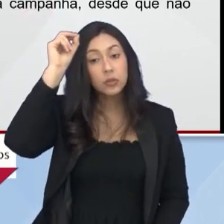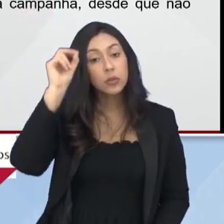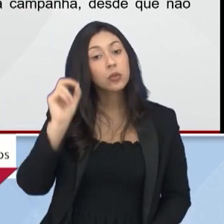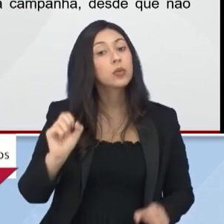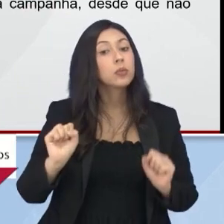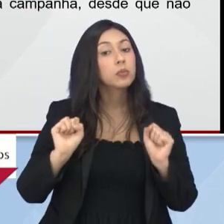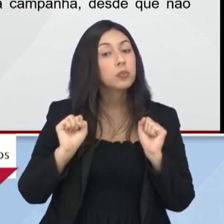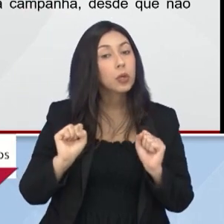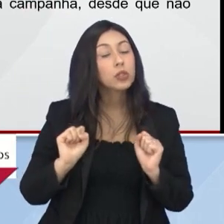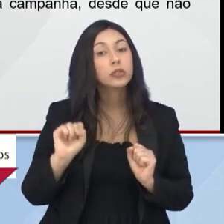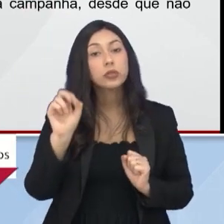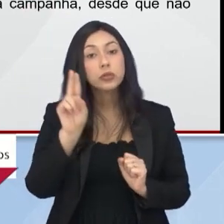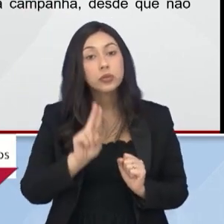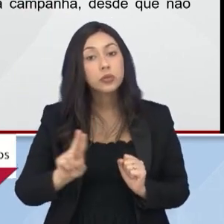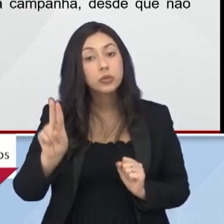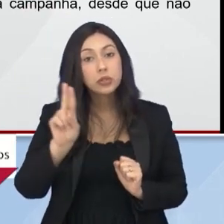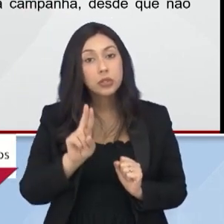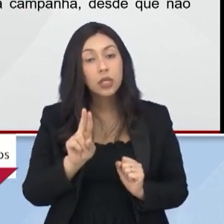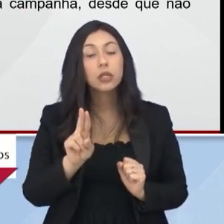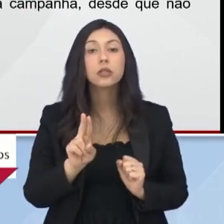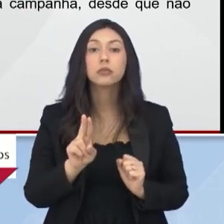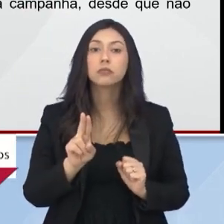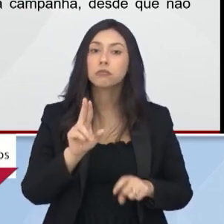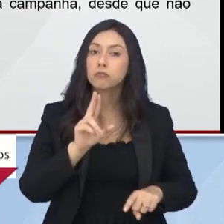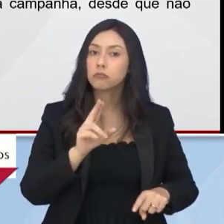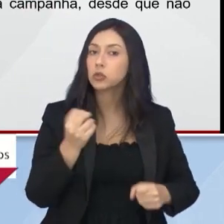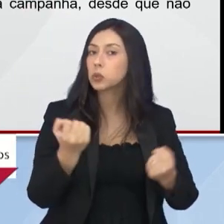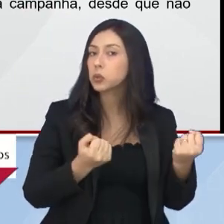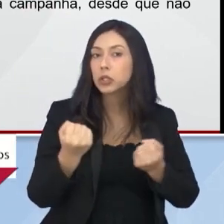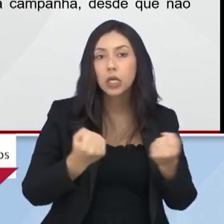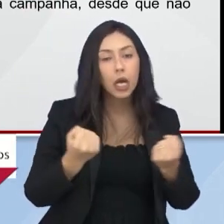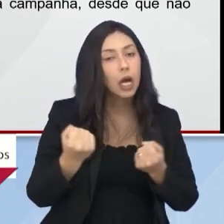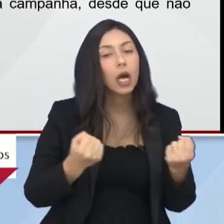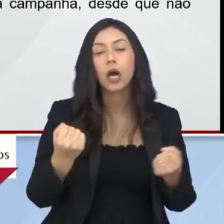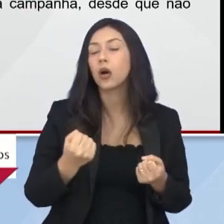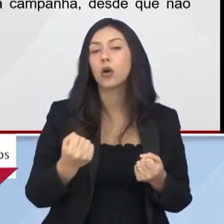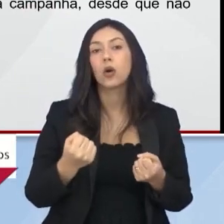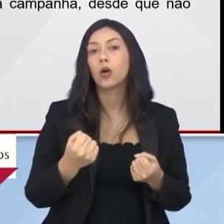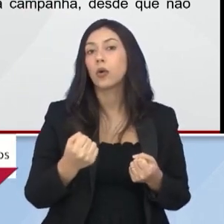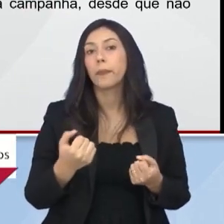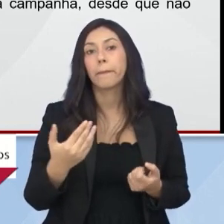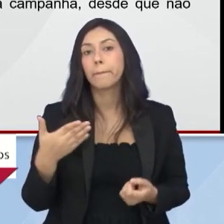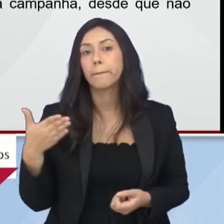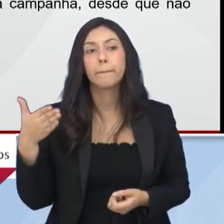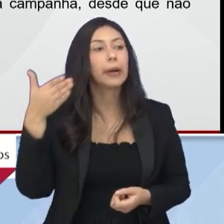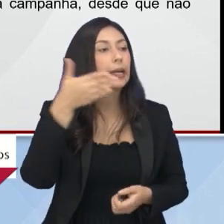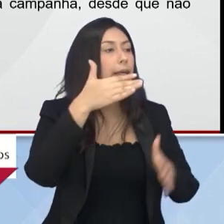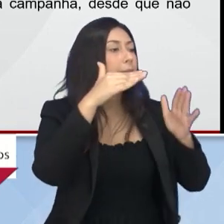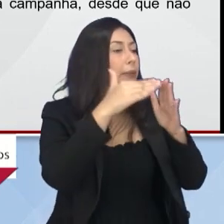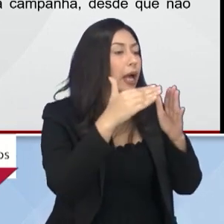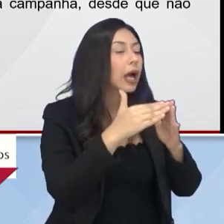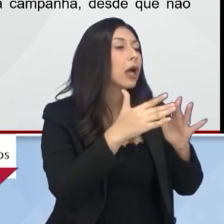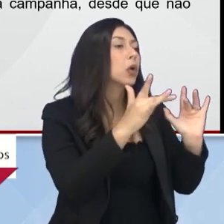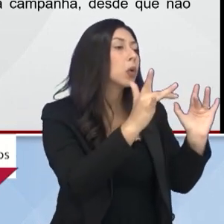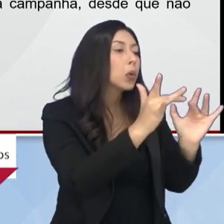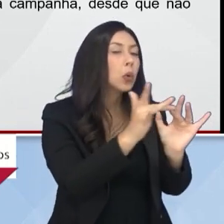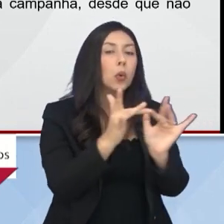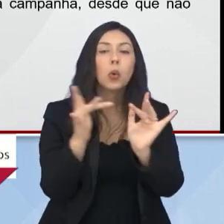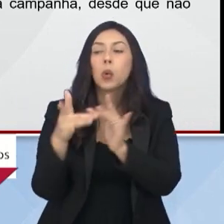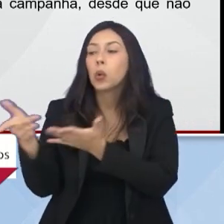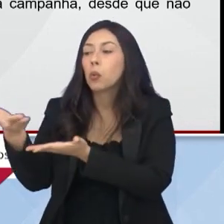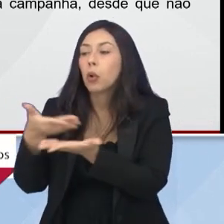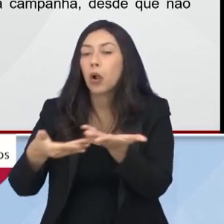oficial no trajeto de suas residências paraa realização de contatos participação de